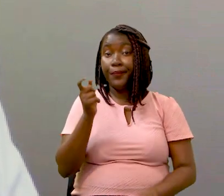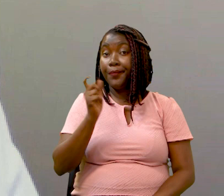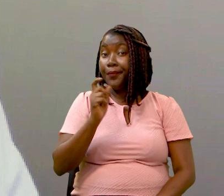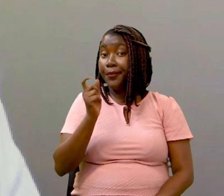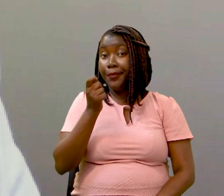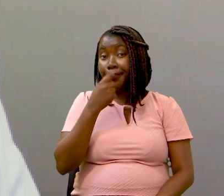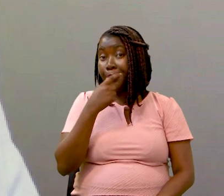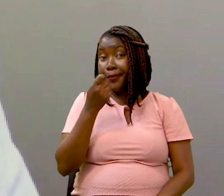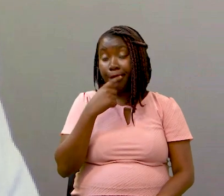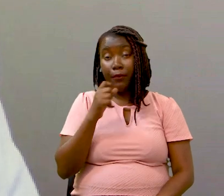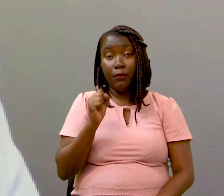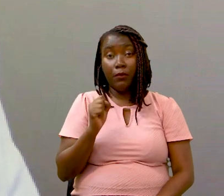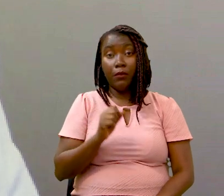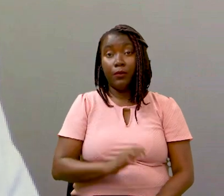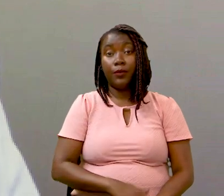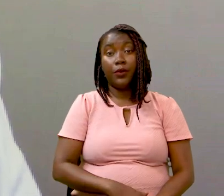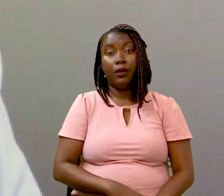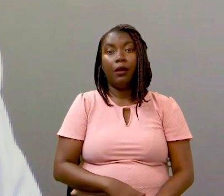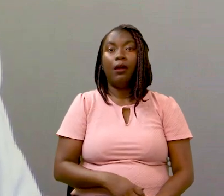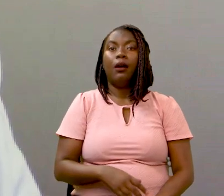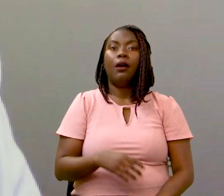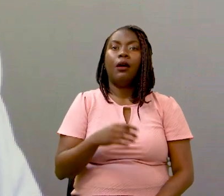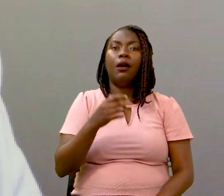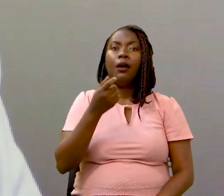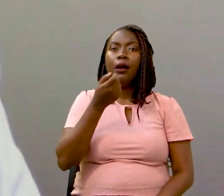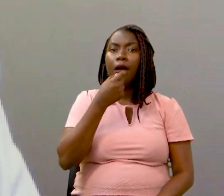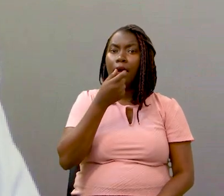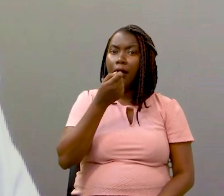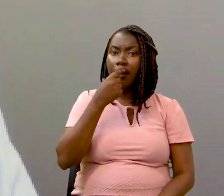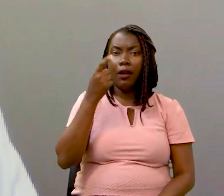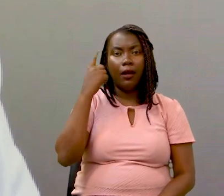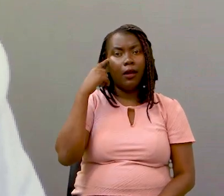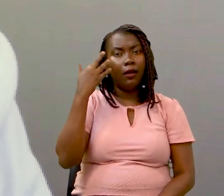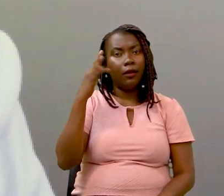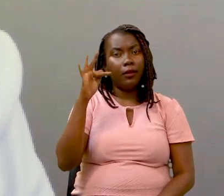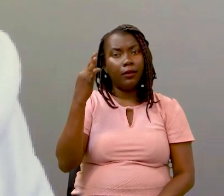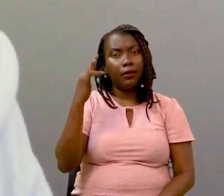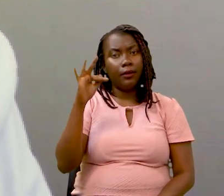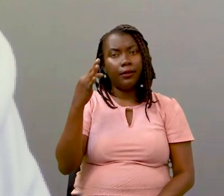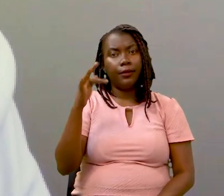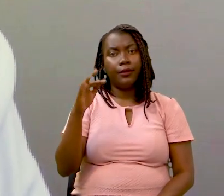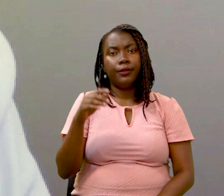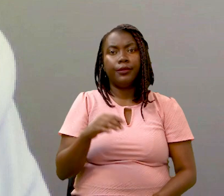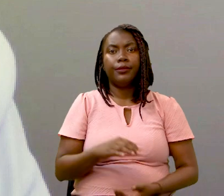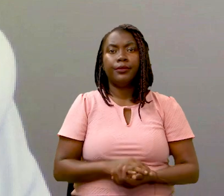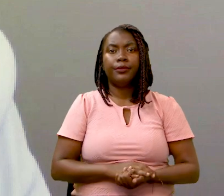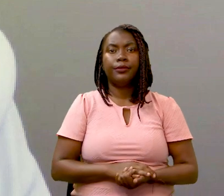vários medicamentos que podem ser tomados, né? Que são analgésicos, que são